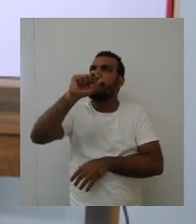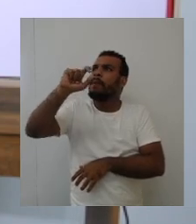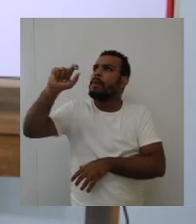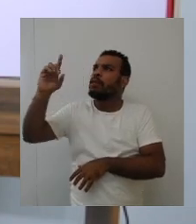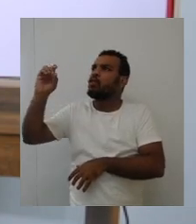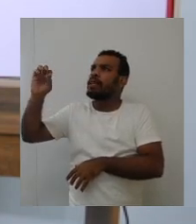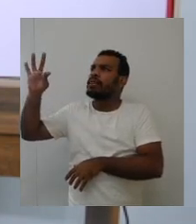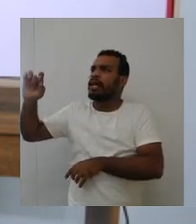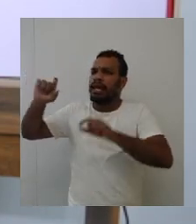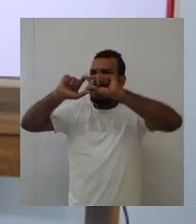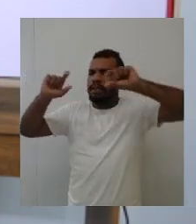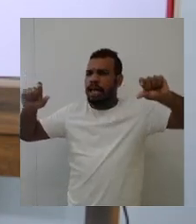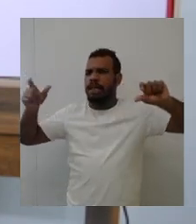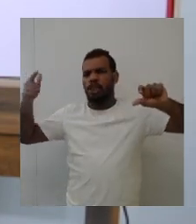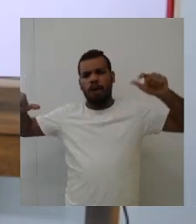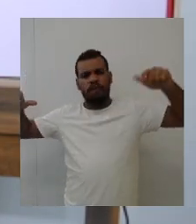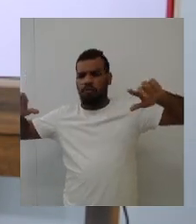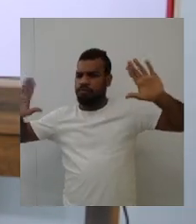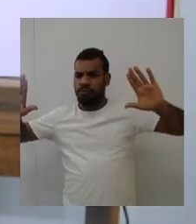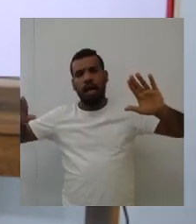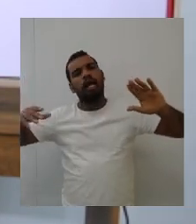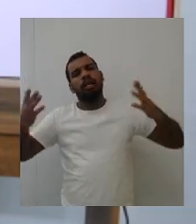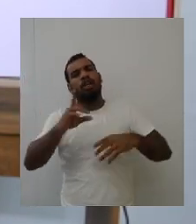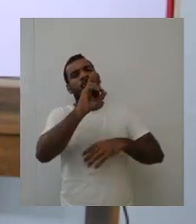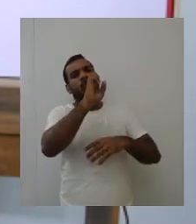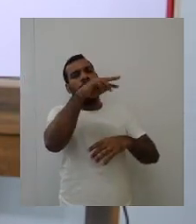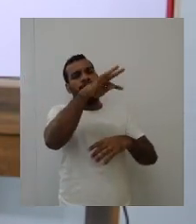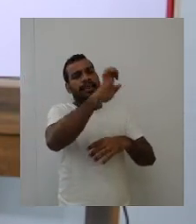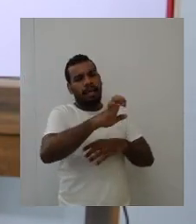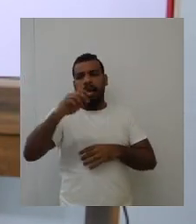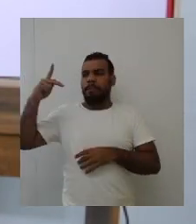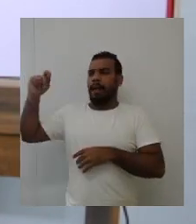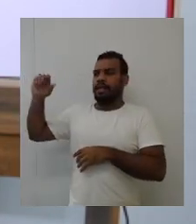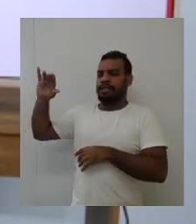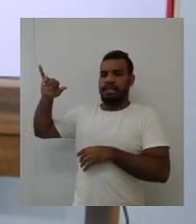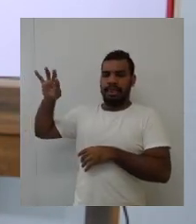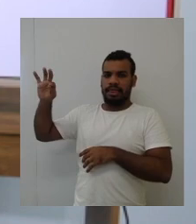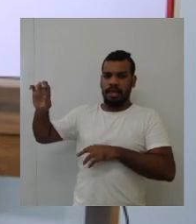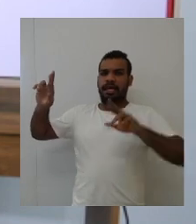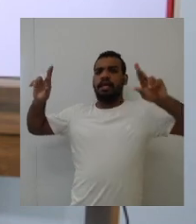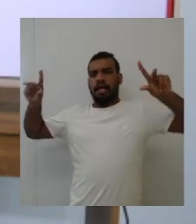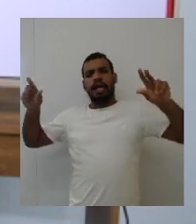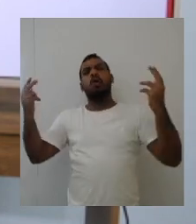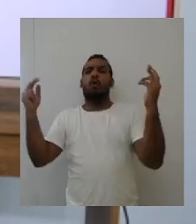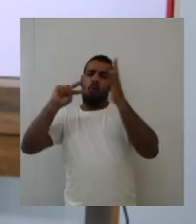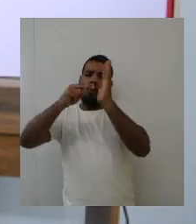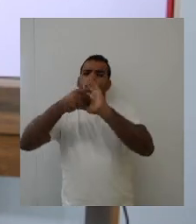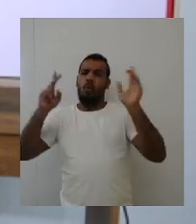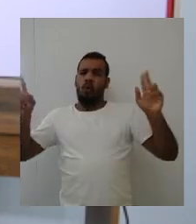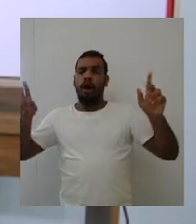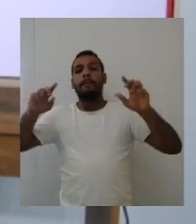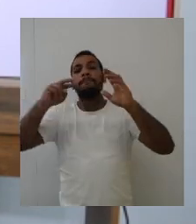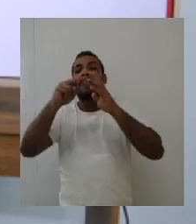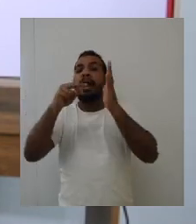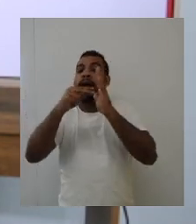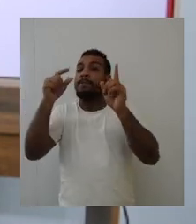Bom, e aí só para a gente sintetizar tudo isso, para que a gente não perca essa informação, eu coloquei assim para